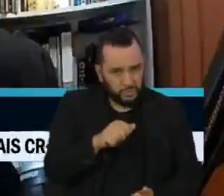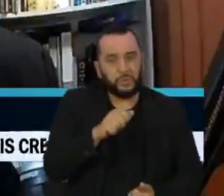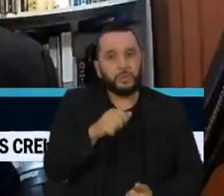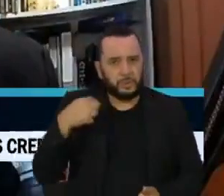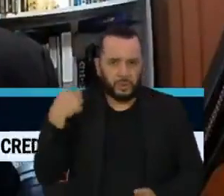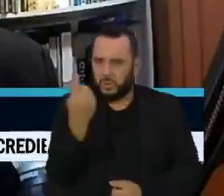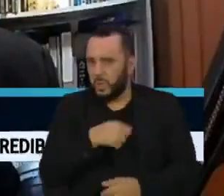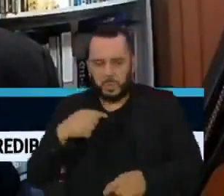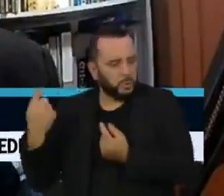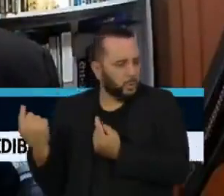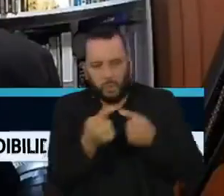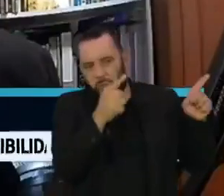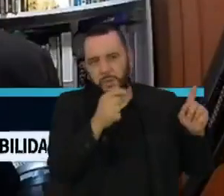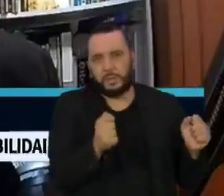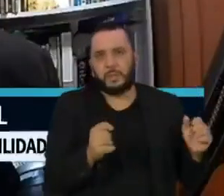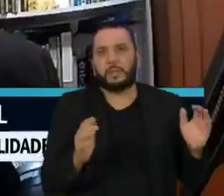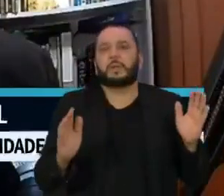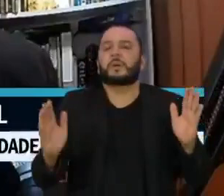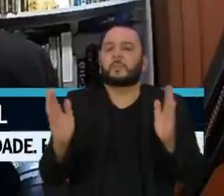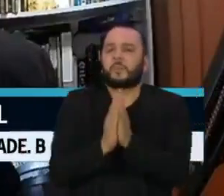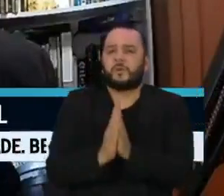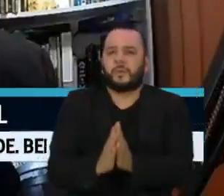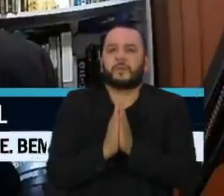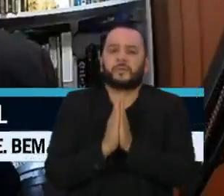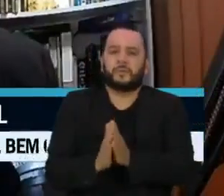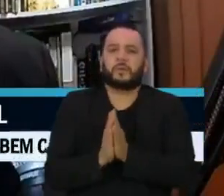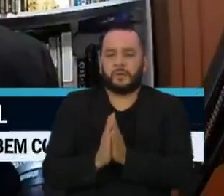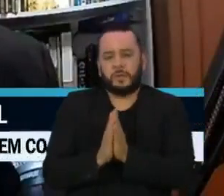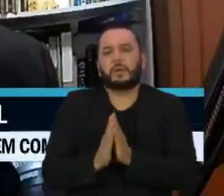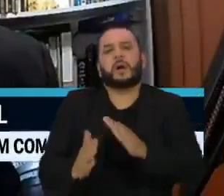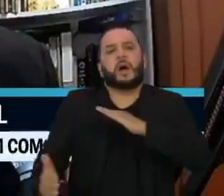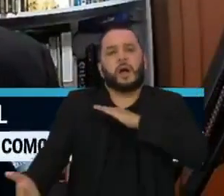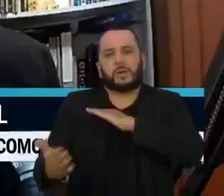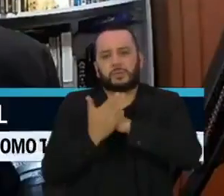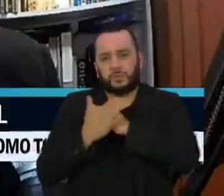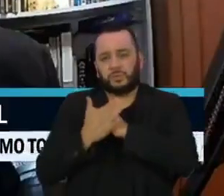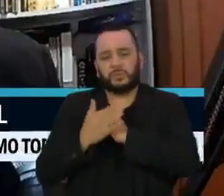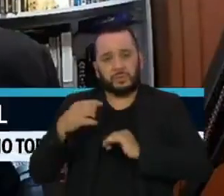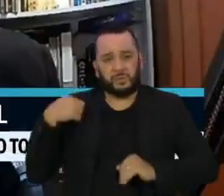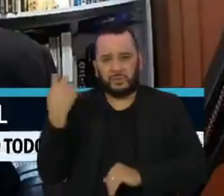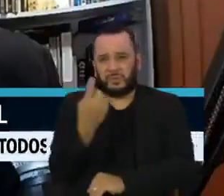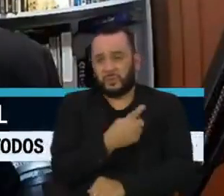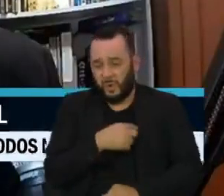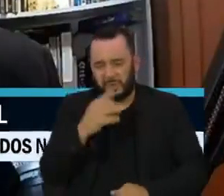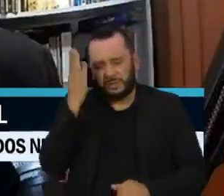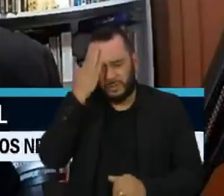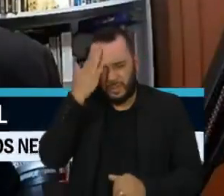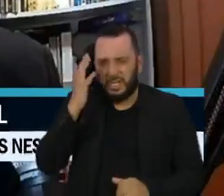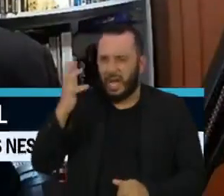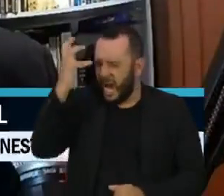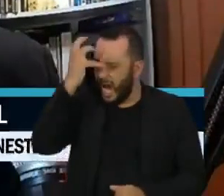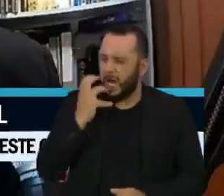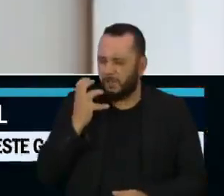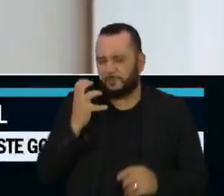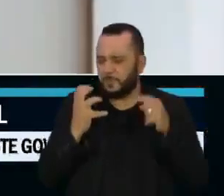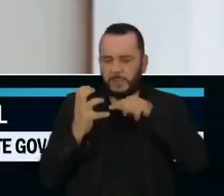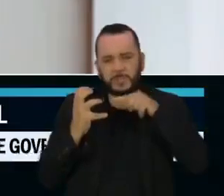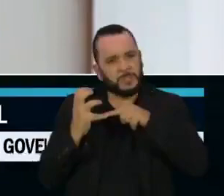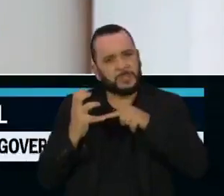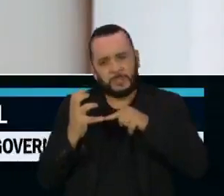combate. Ajude-nos a canalizar a nossa raiva para que esta nos mobilize a agir para o